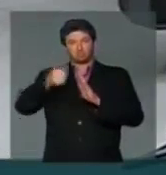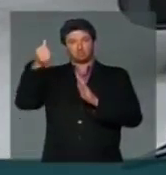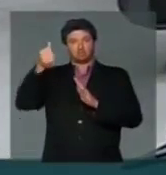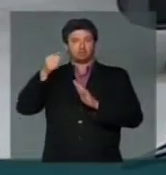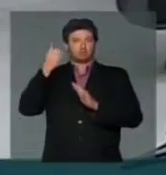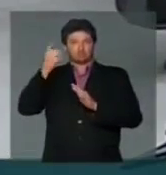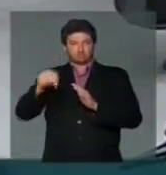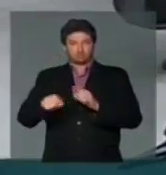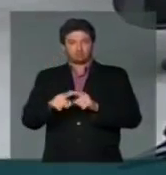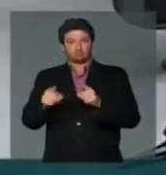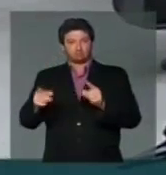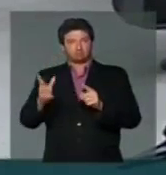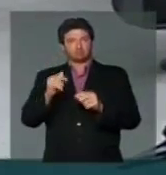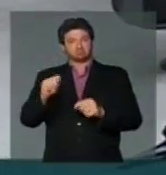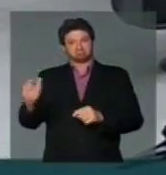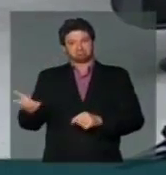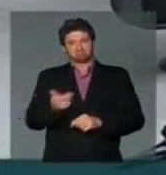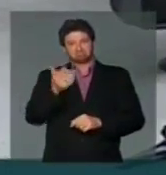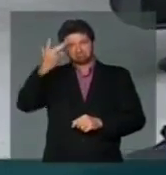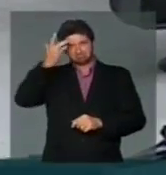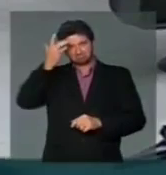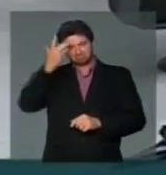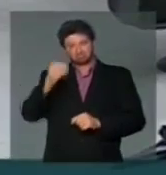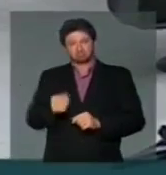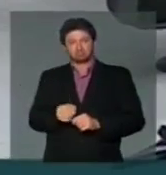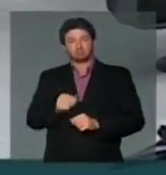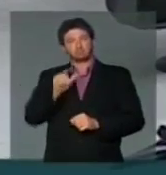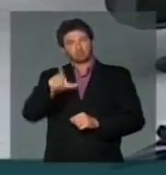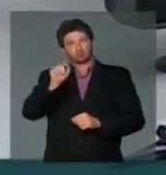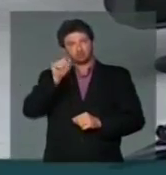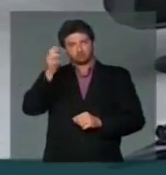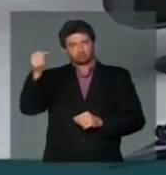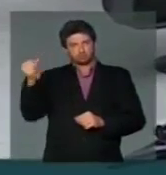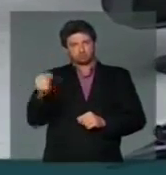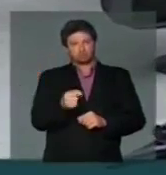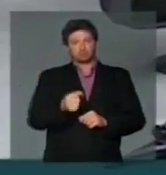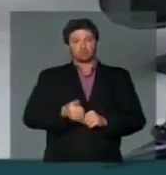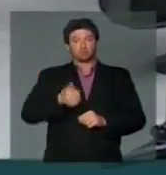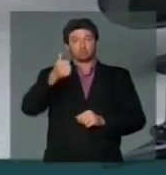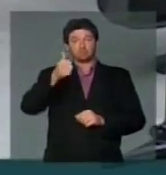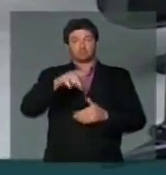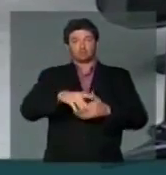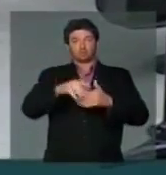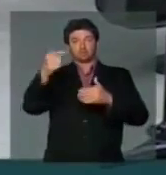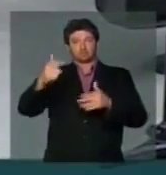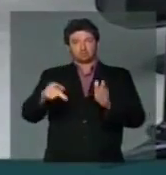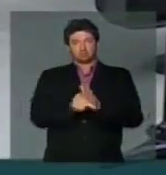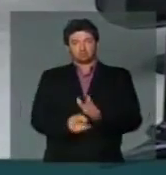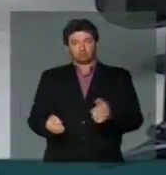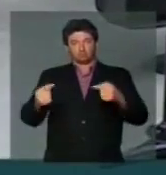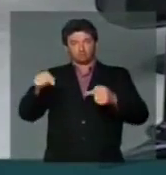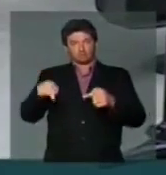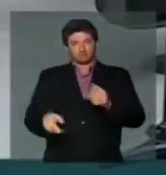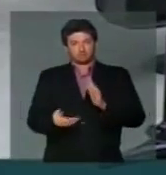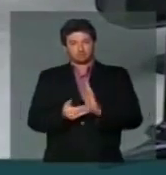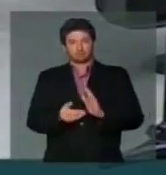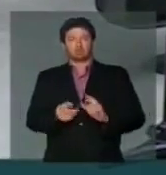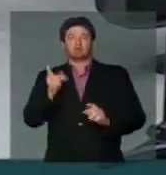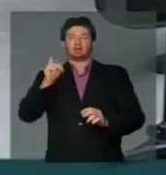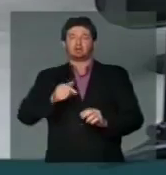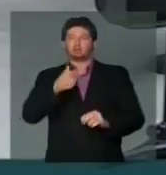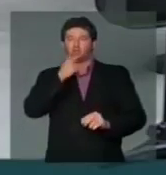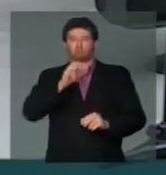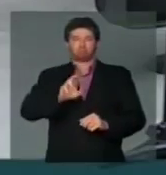mandato, mas já com muito brilhantismo, escolhido para ser primeiro vice-líder da minoria na casa, tem sido um